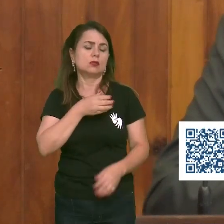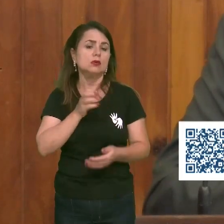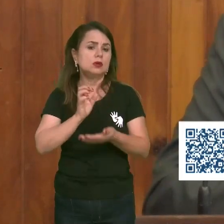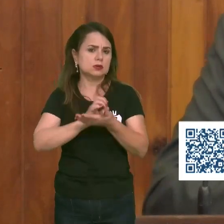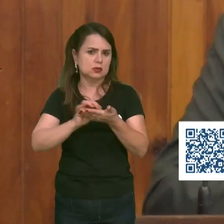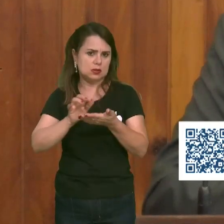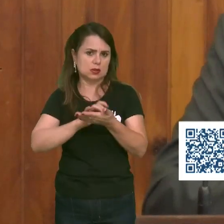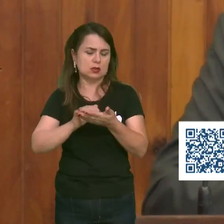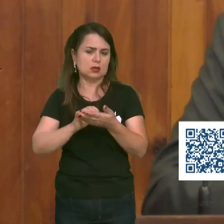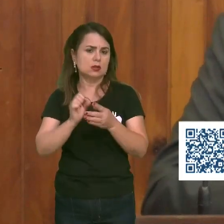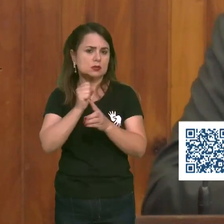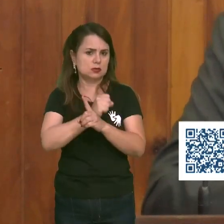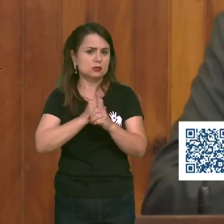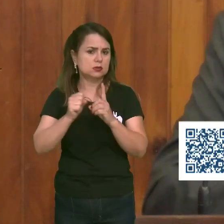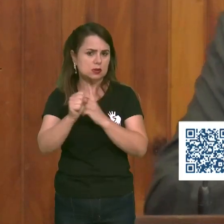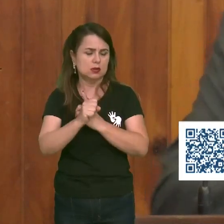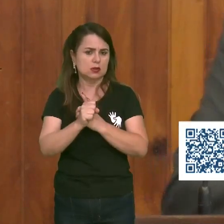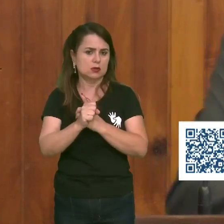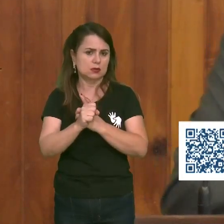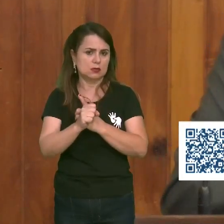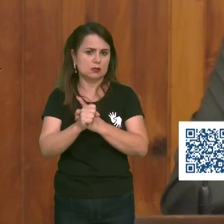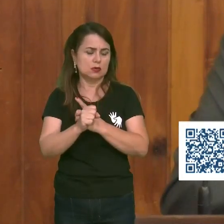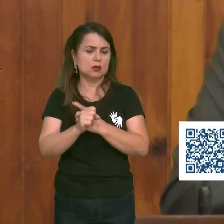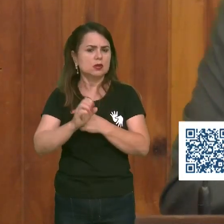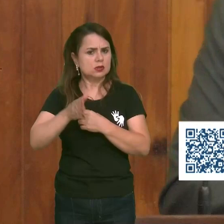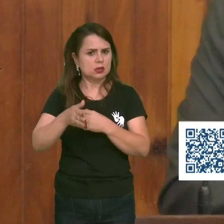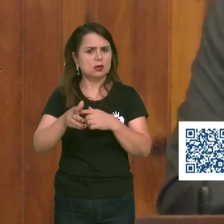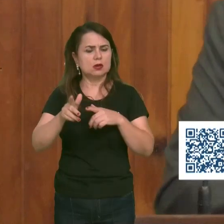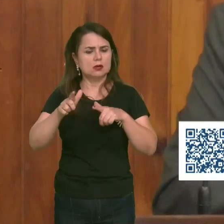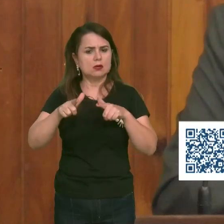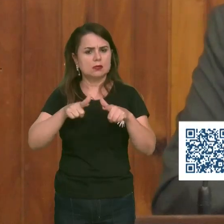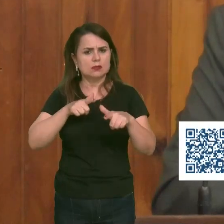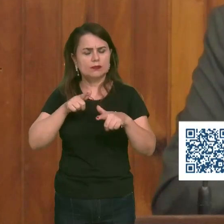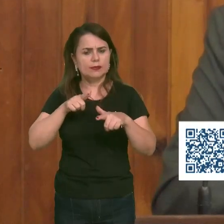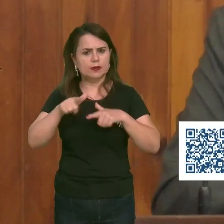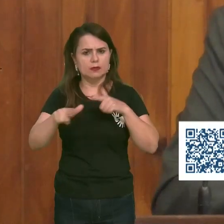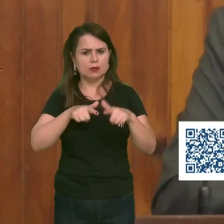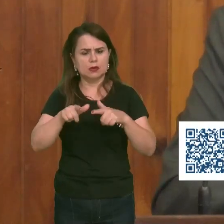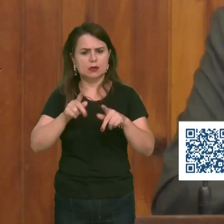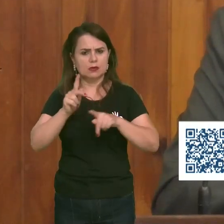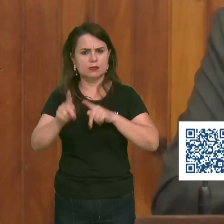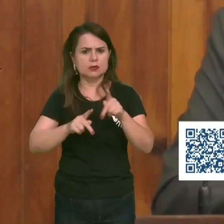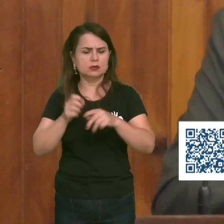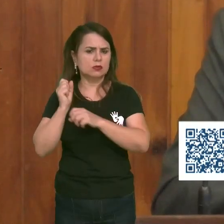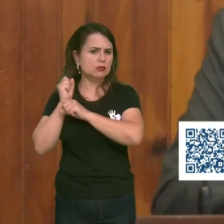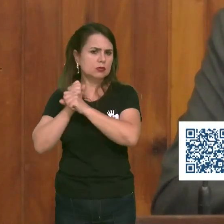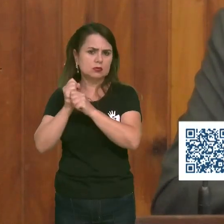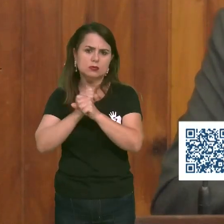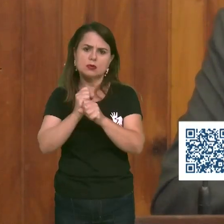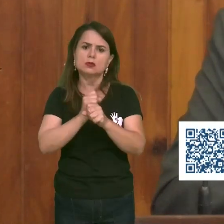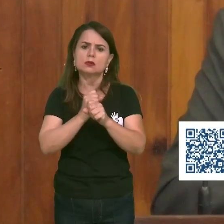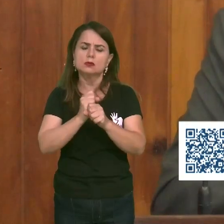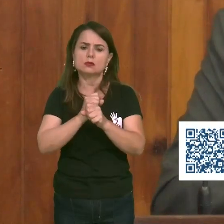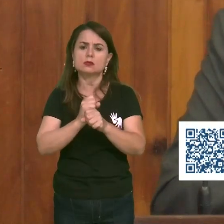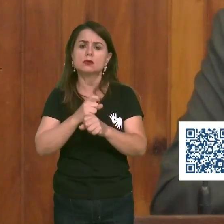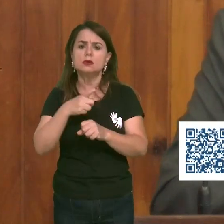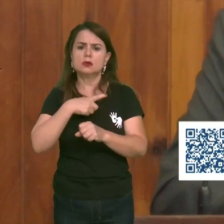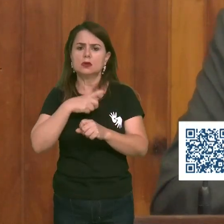lá há anos Servidor Público pessoas competentes funcionários